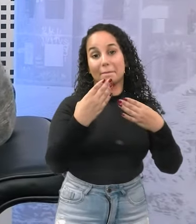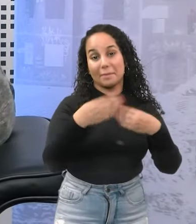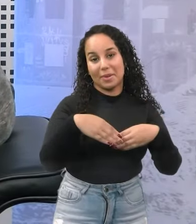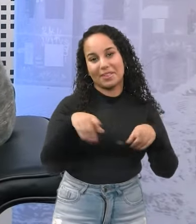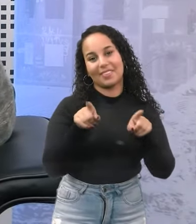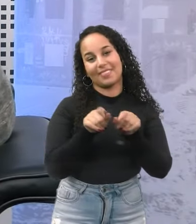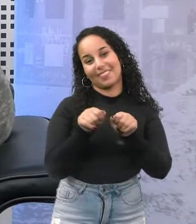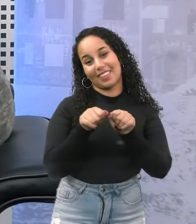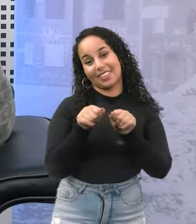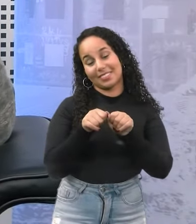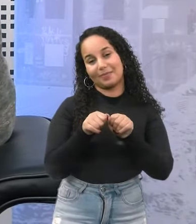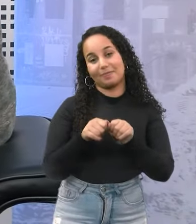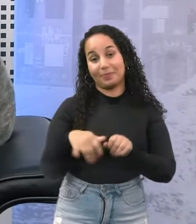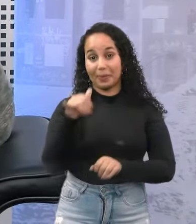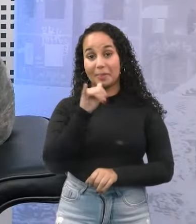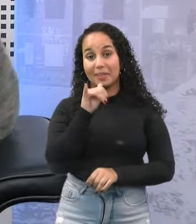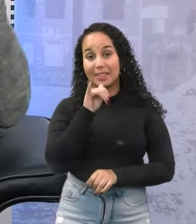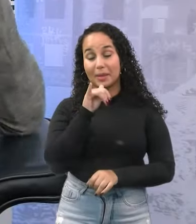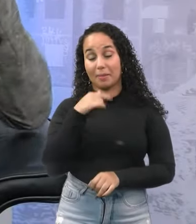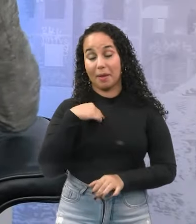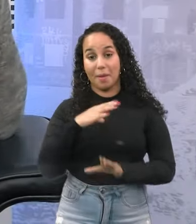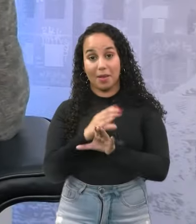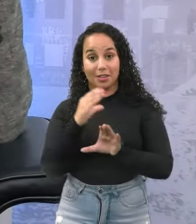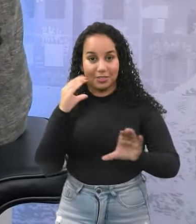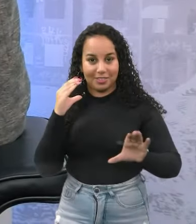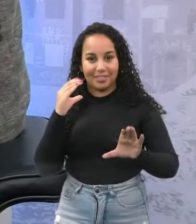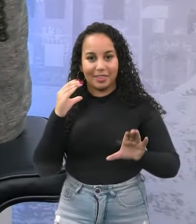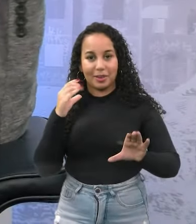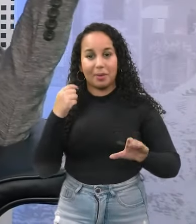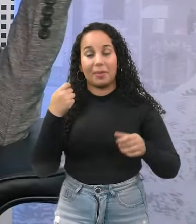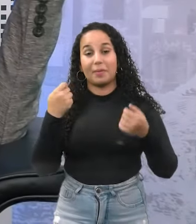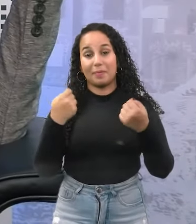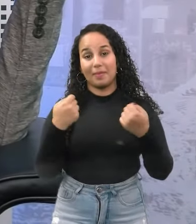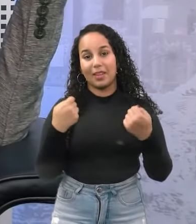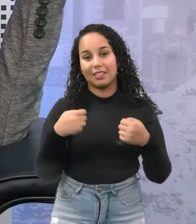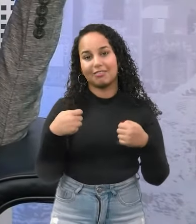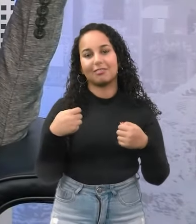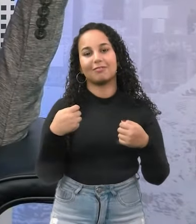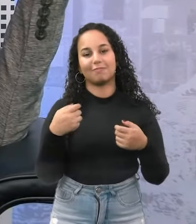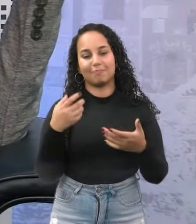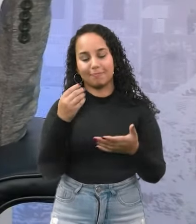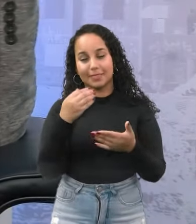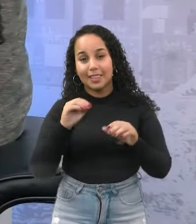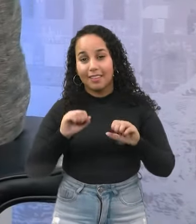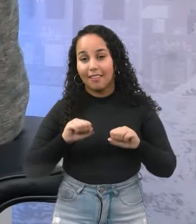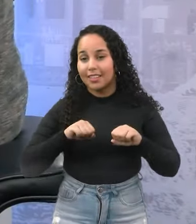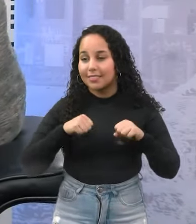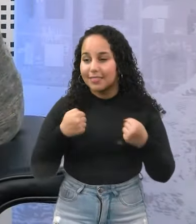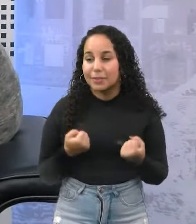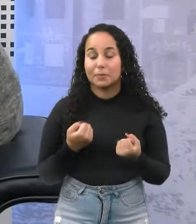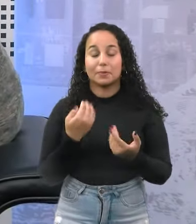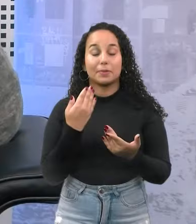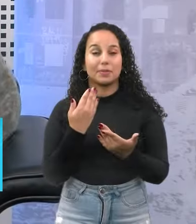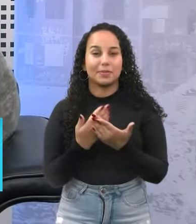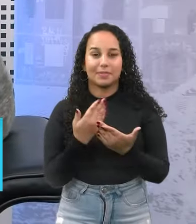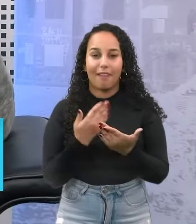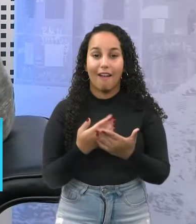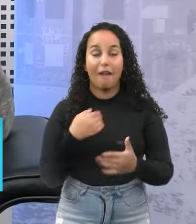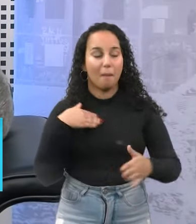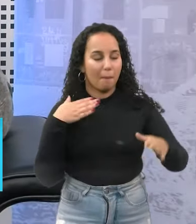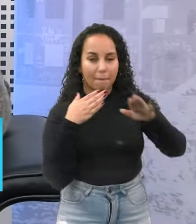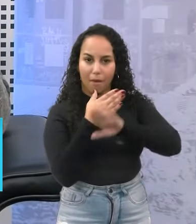Ninguém quer passar de um curso de engenharia como eu para um curso técnico. Então eu fui aprovado